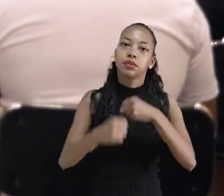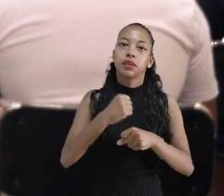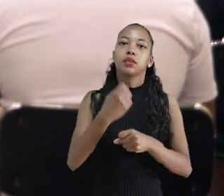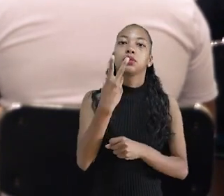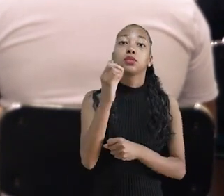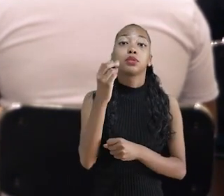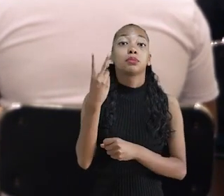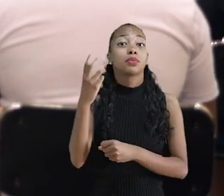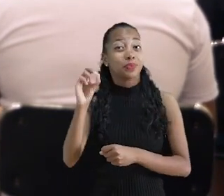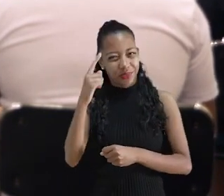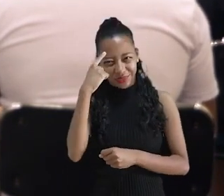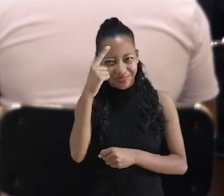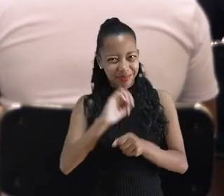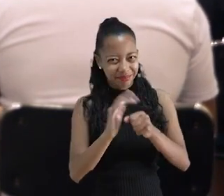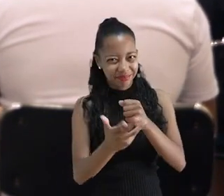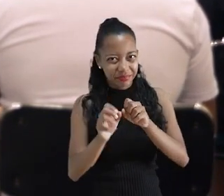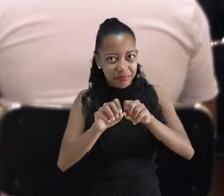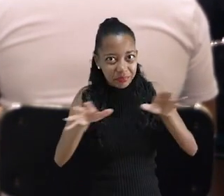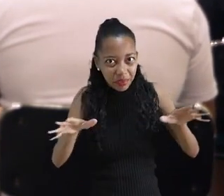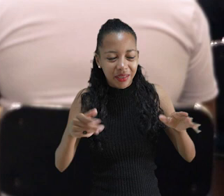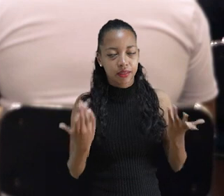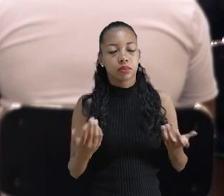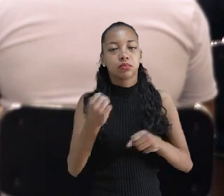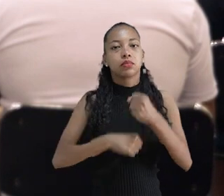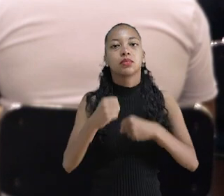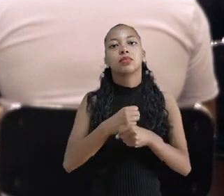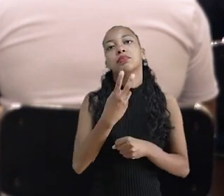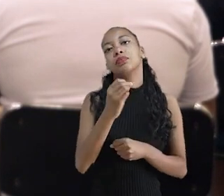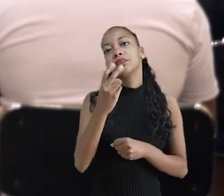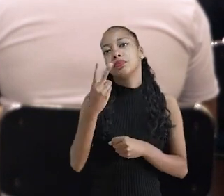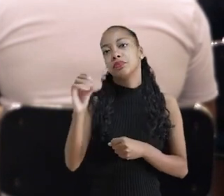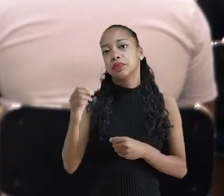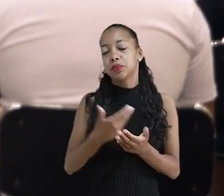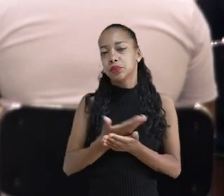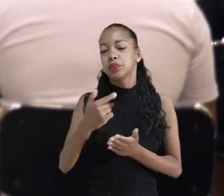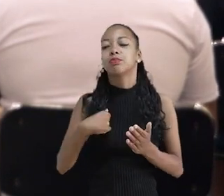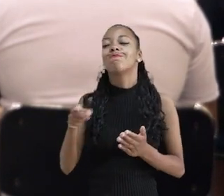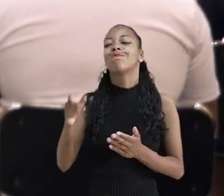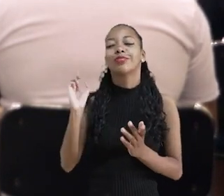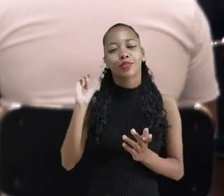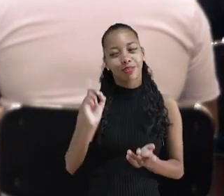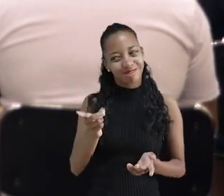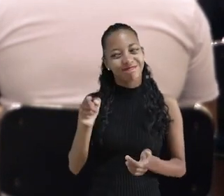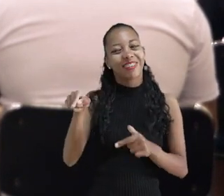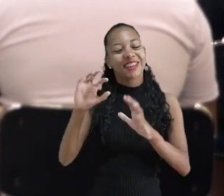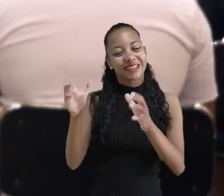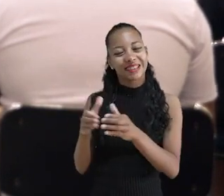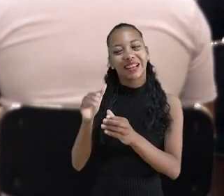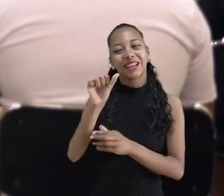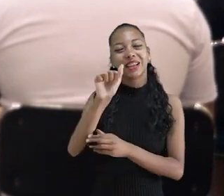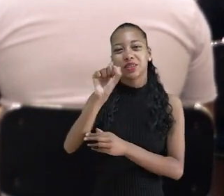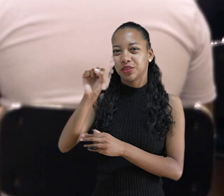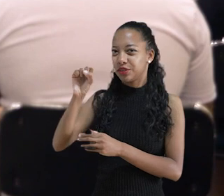gente em 2020 em plena pandemia a gente entende que talvez o caminho melhor fosse uma associação